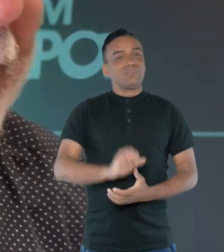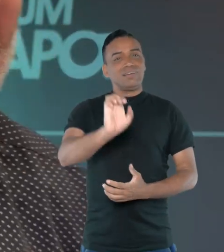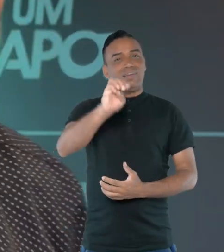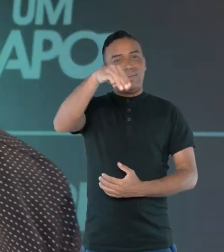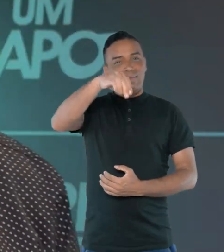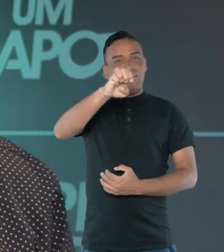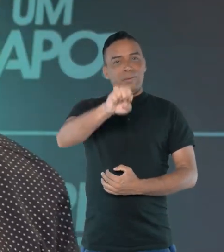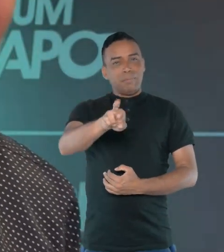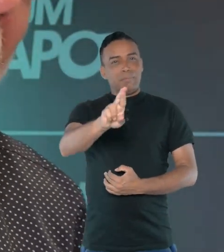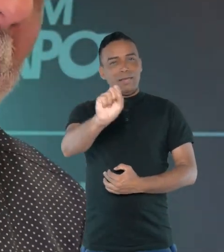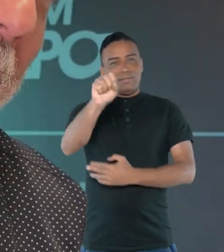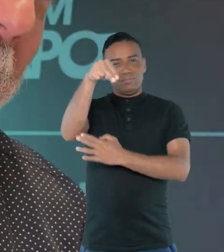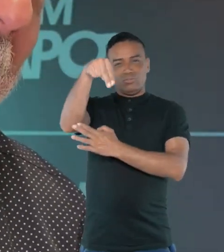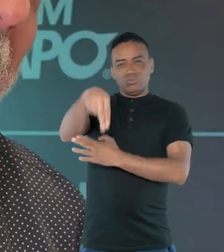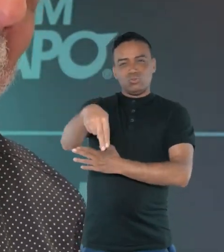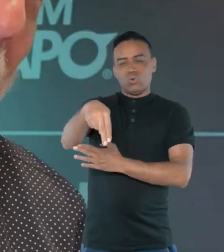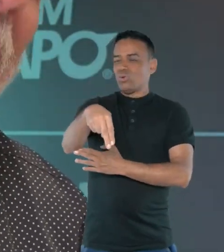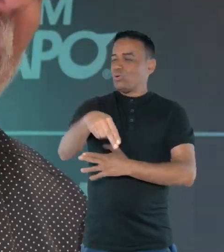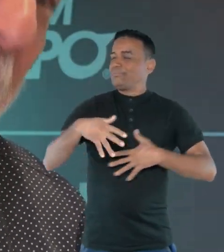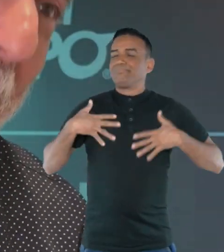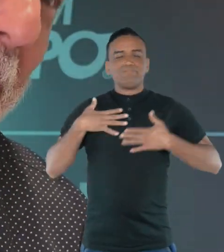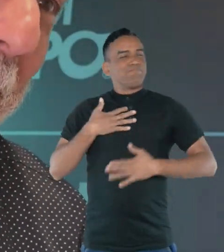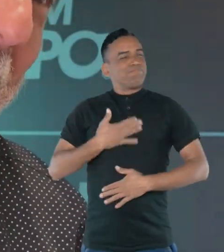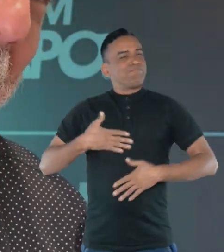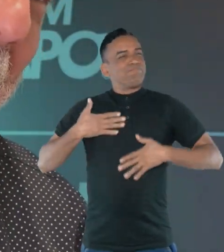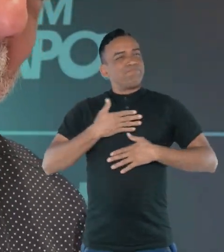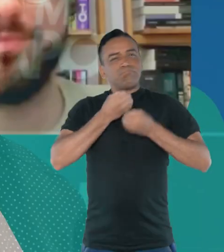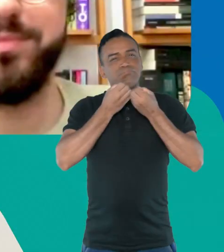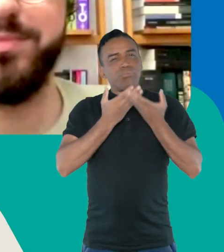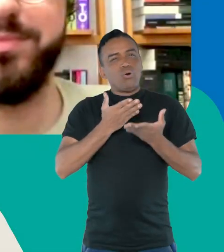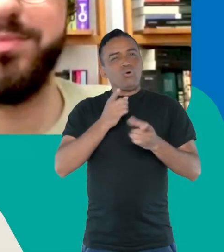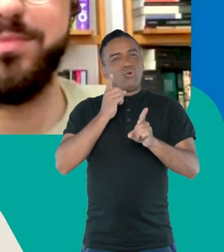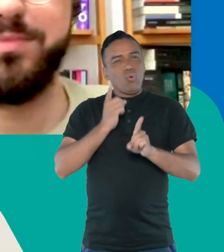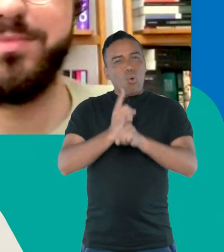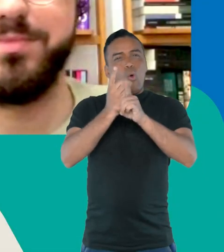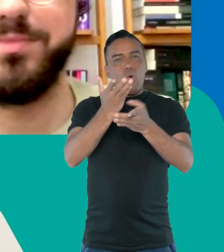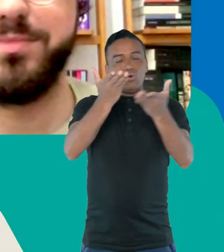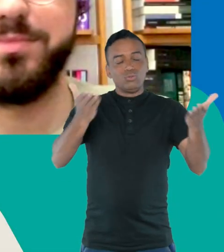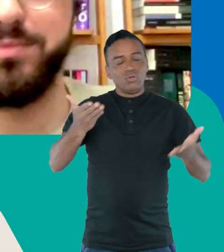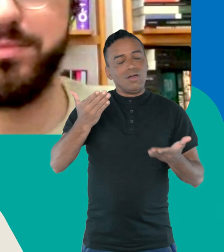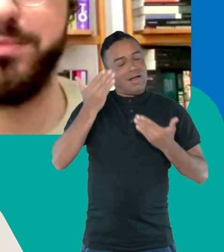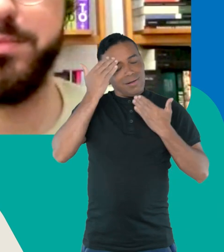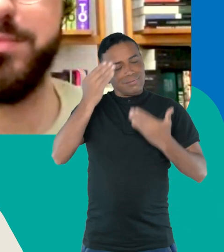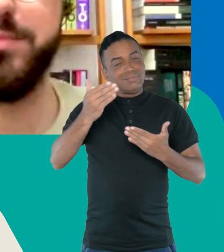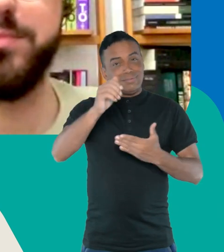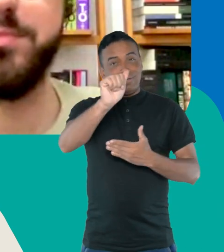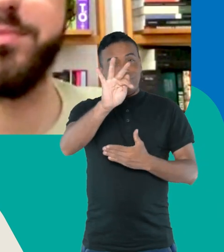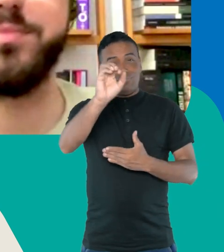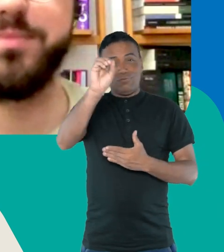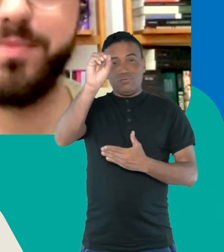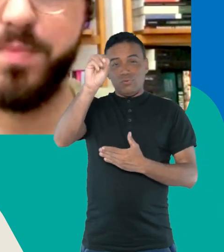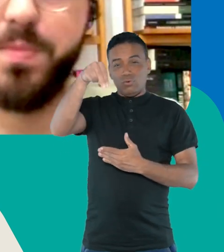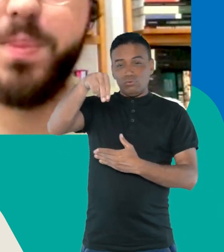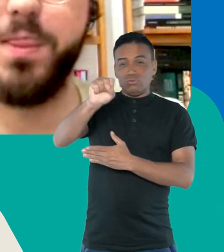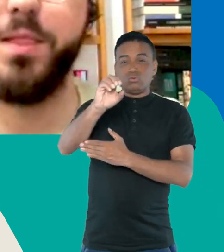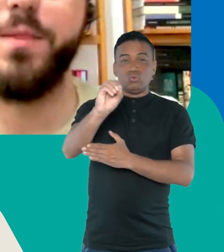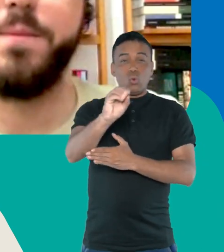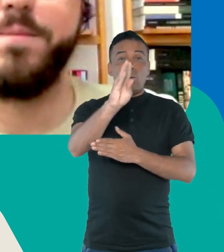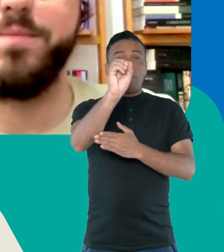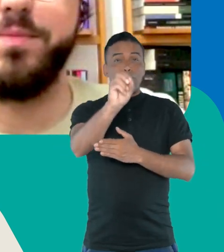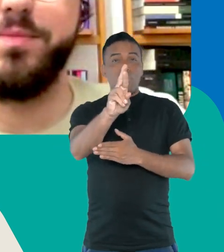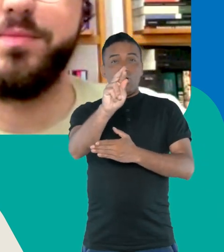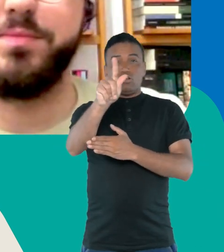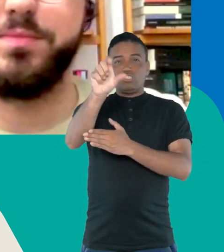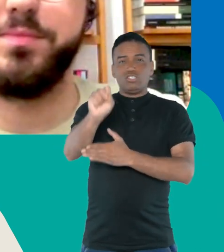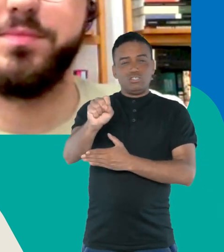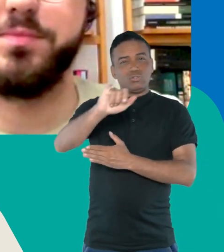Emerson, que prazer enorme esse nosso encontro. Quero agradecer ao Afonso Borges a oportunidade de estar com você. Fiquei